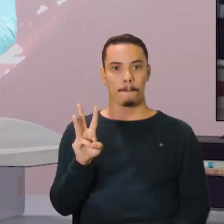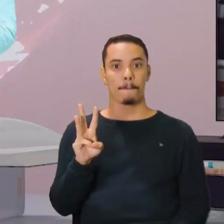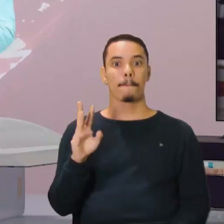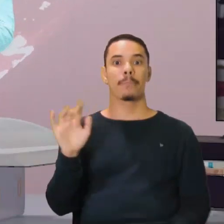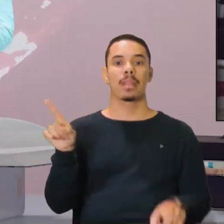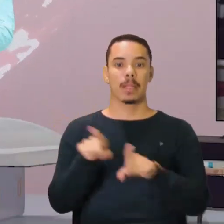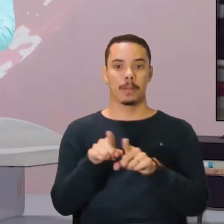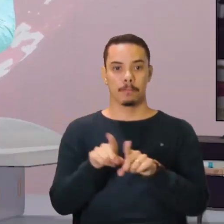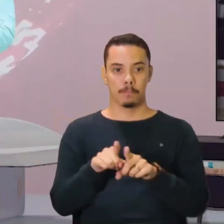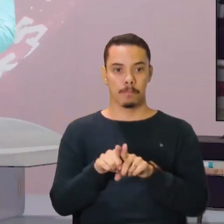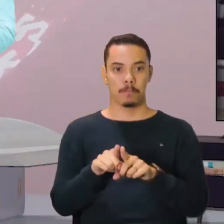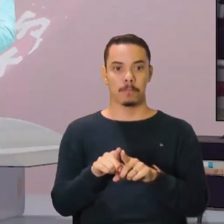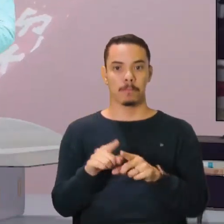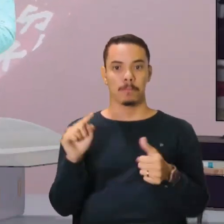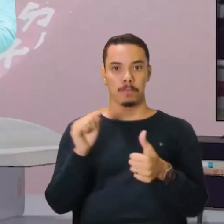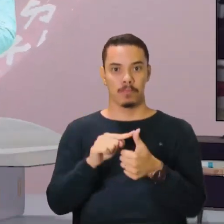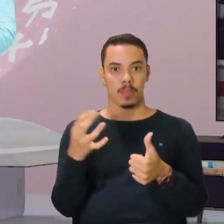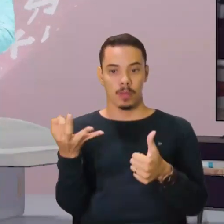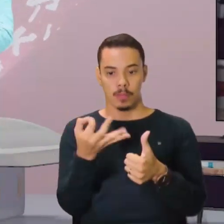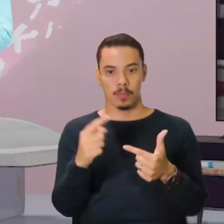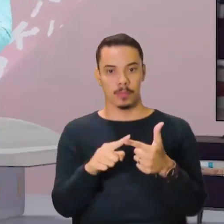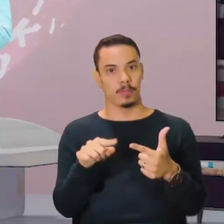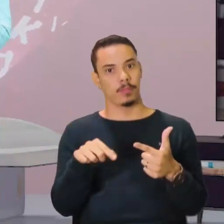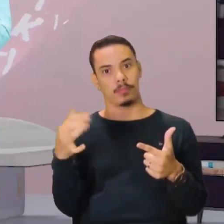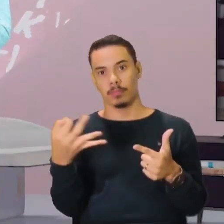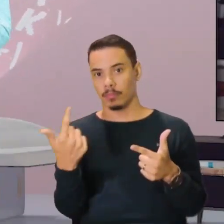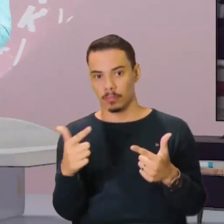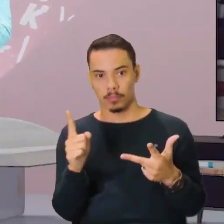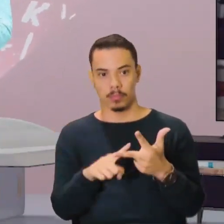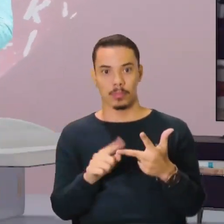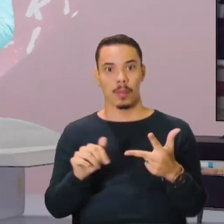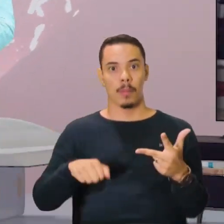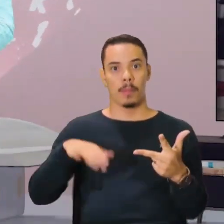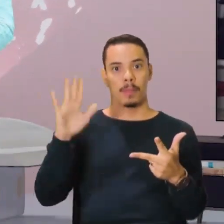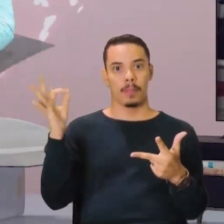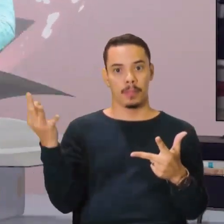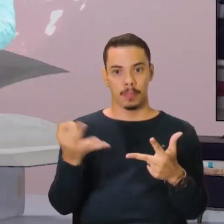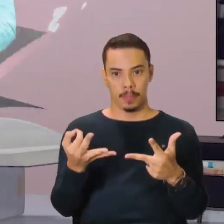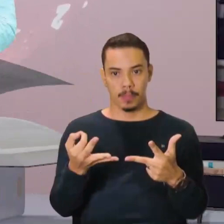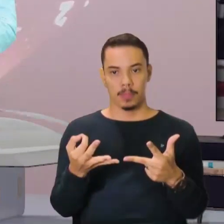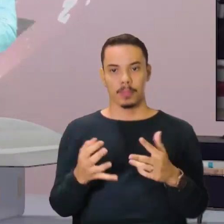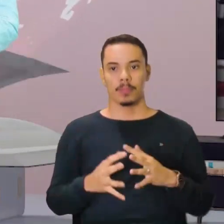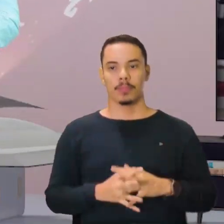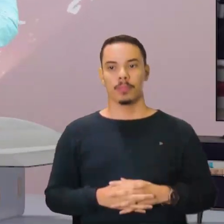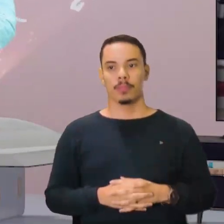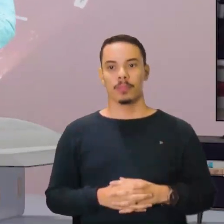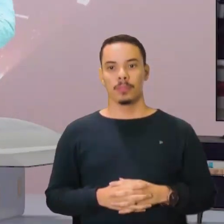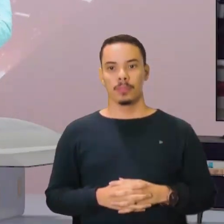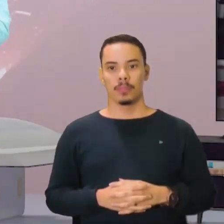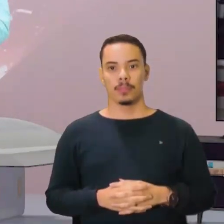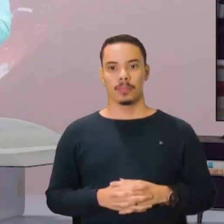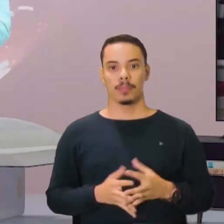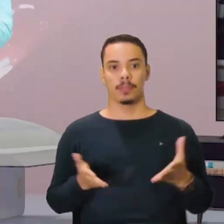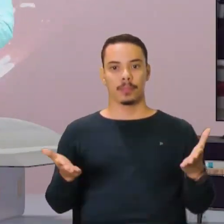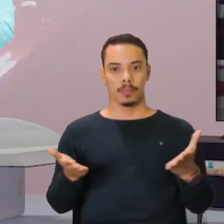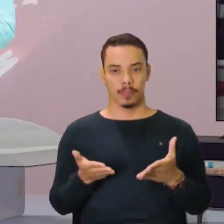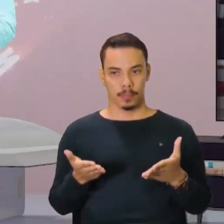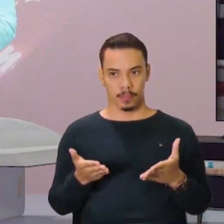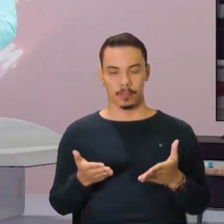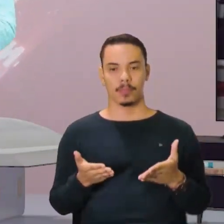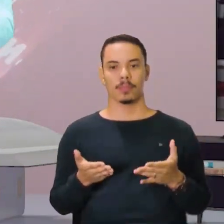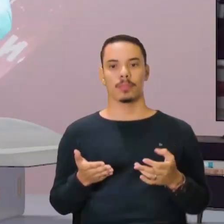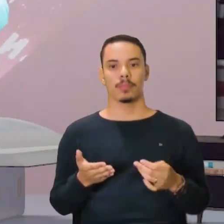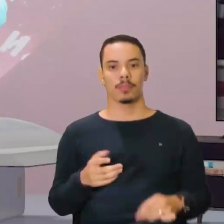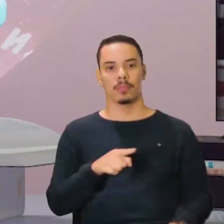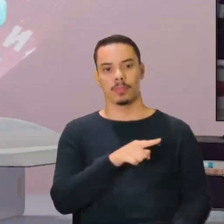pretérito perfeito, pretérito imperfeito e pretérito mágico e perfeito. Beleza. Agora, é